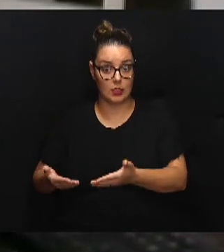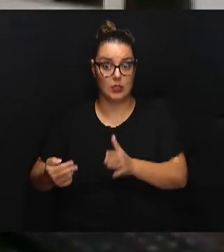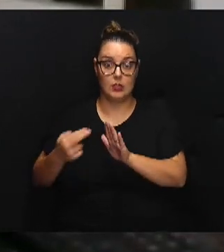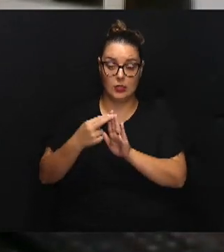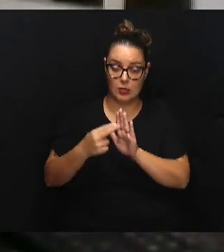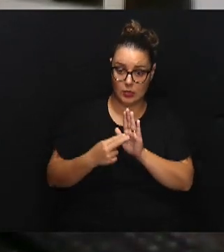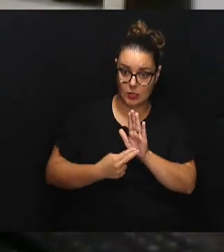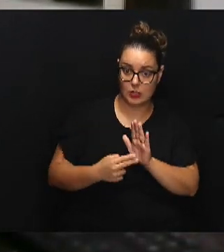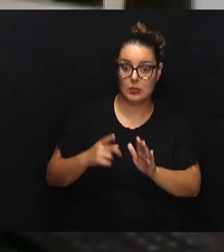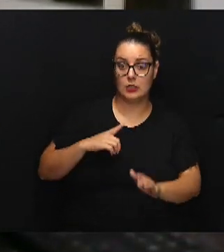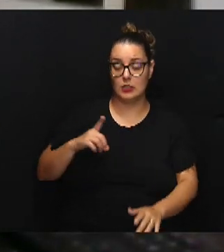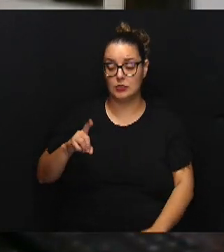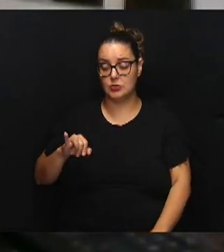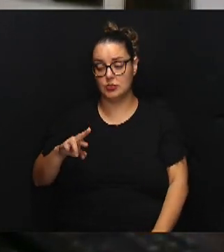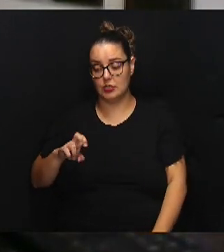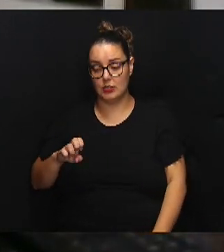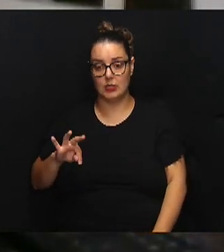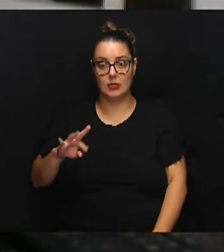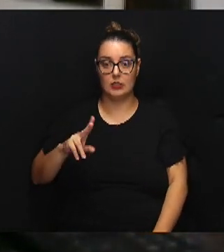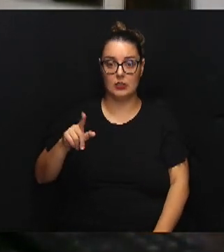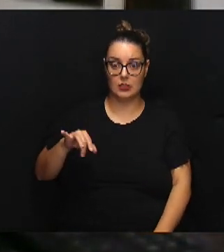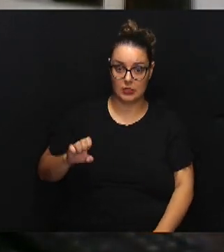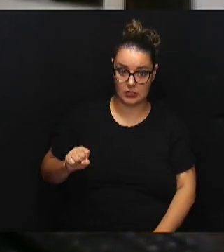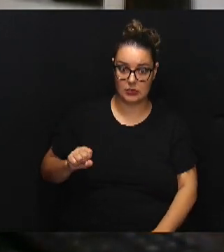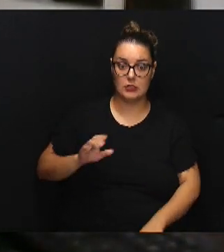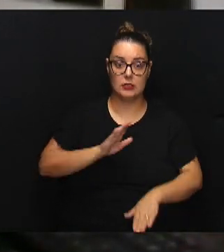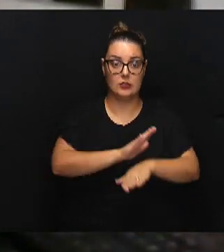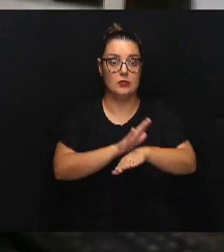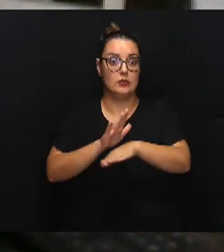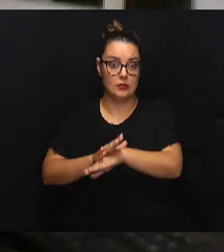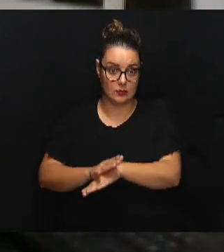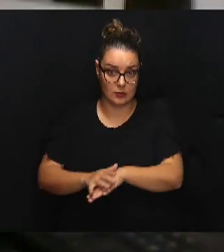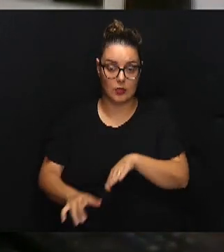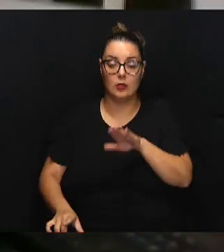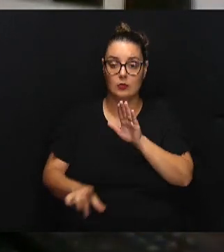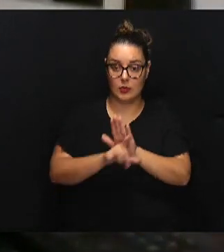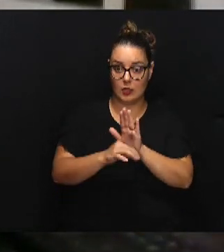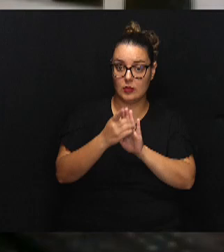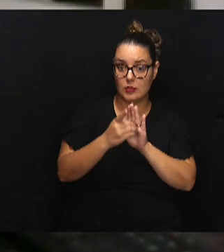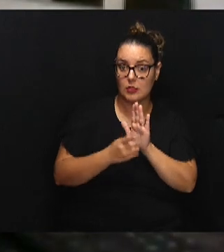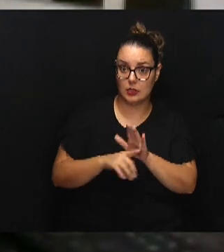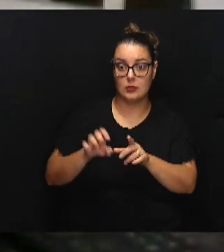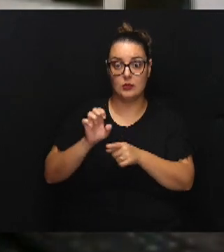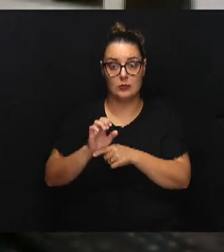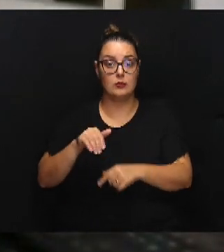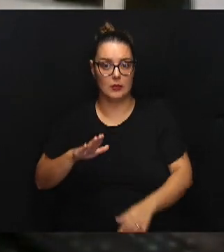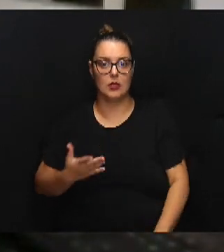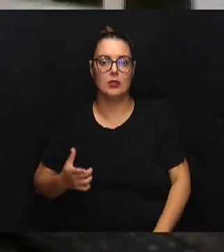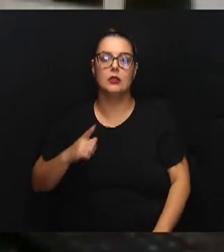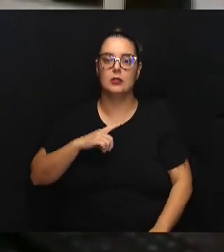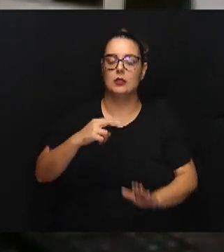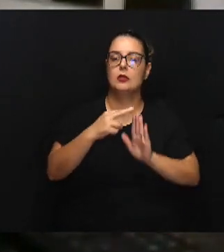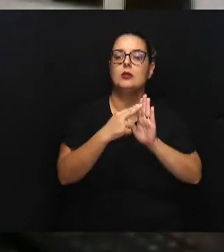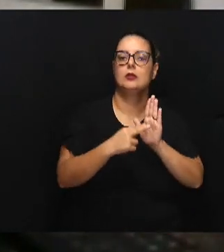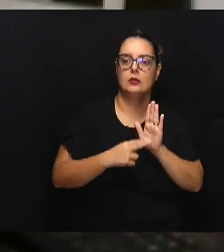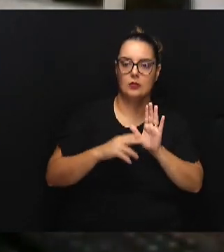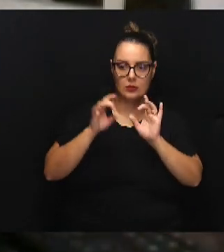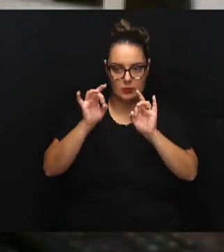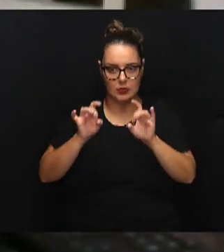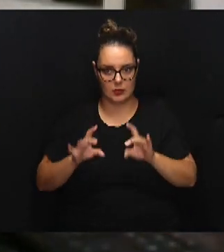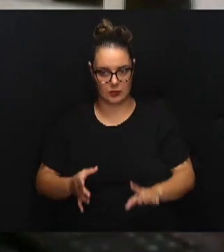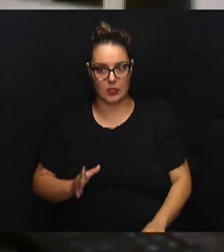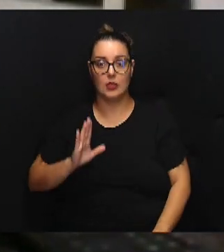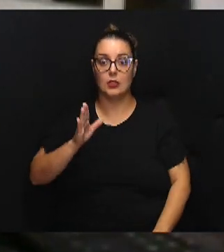tem diretrizes, também contribuiu na legislação, decretos estaduais e tudo mais, então há normas específicas que